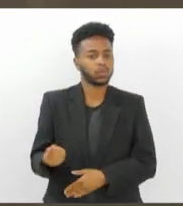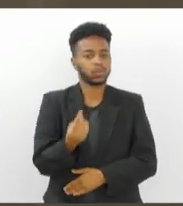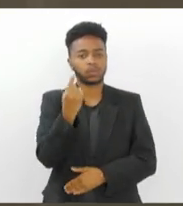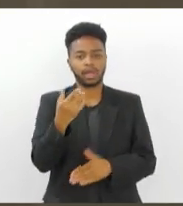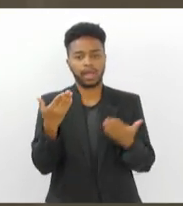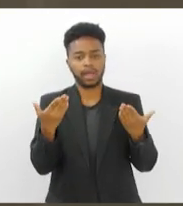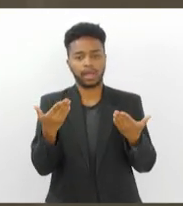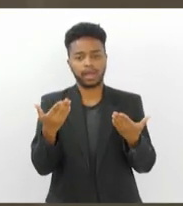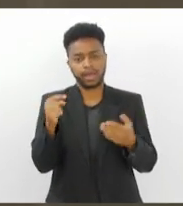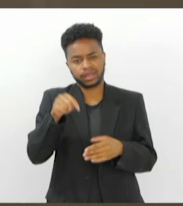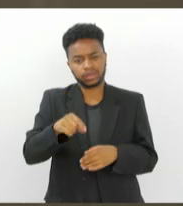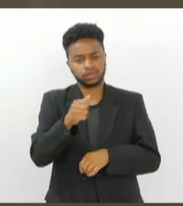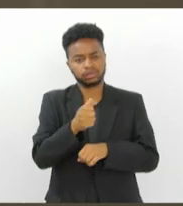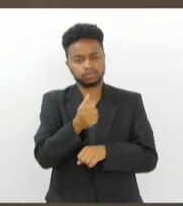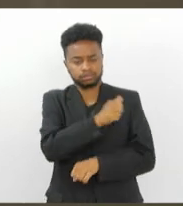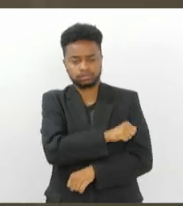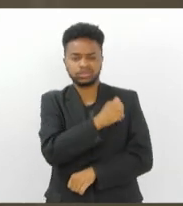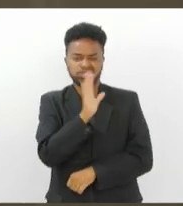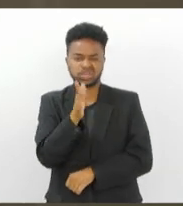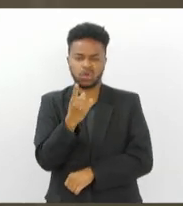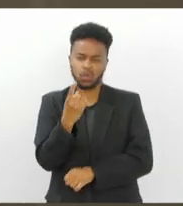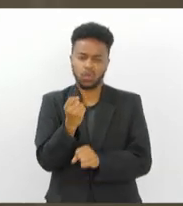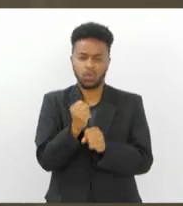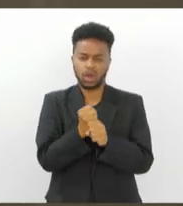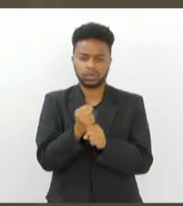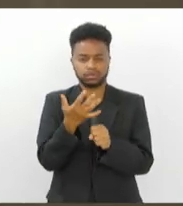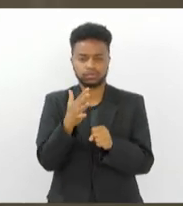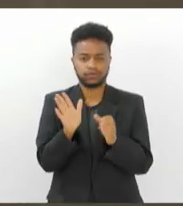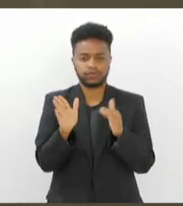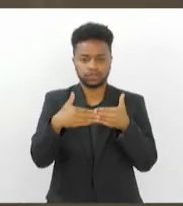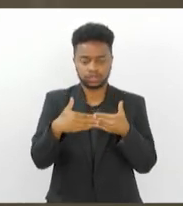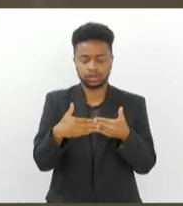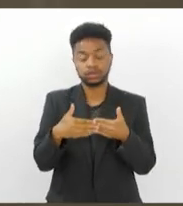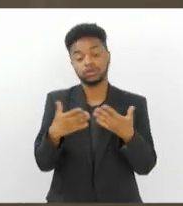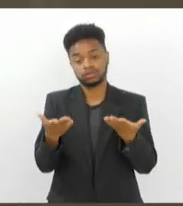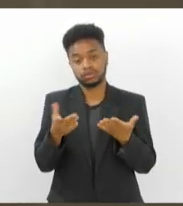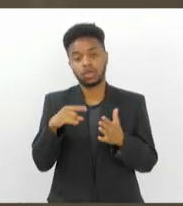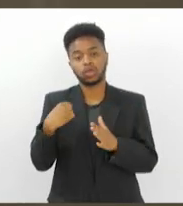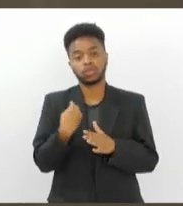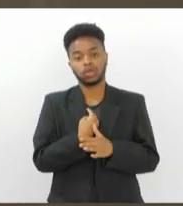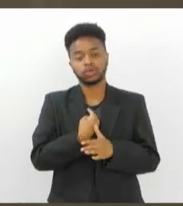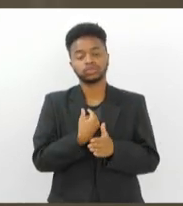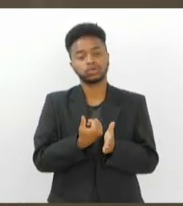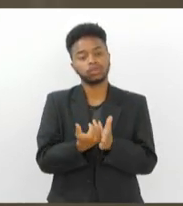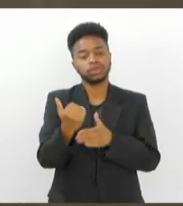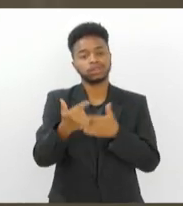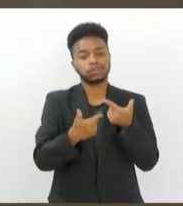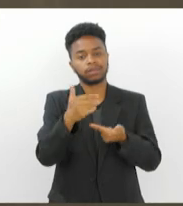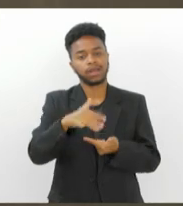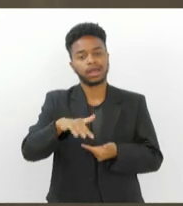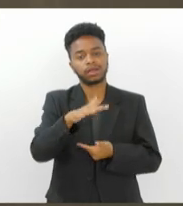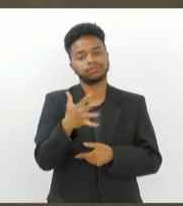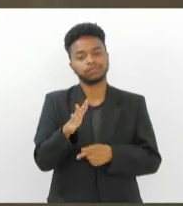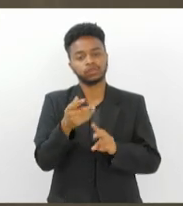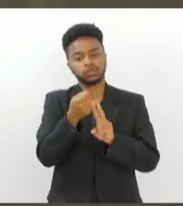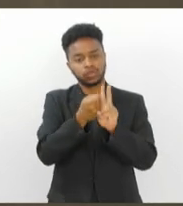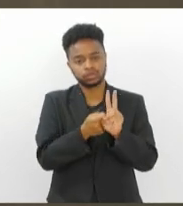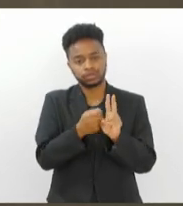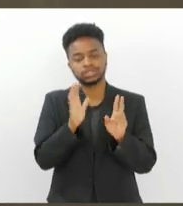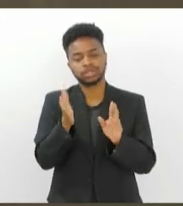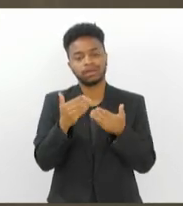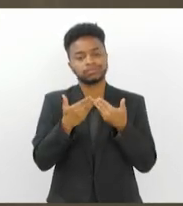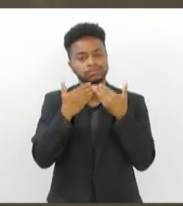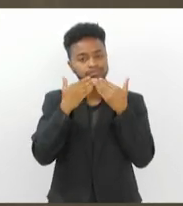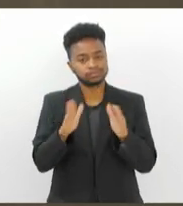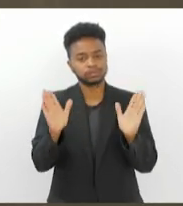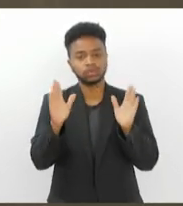fechado a há quase um ano e a gente assumiu a pasta aí há quase do meses e já inauguramos essa casa com